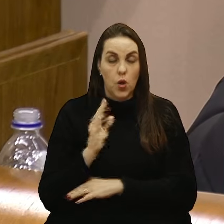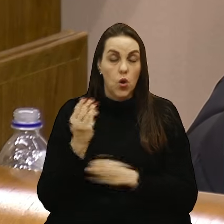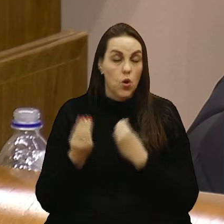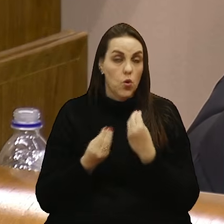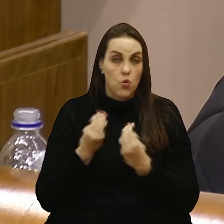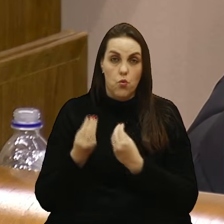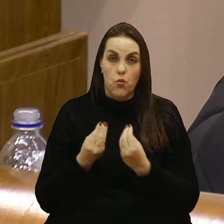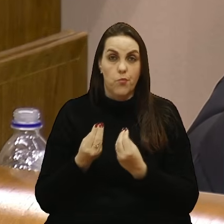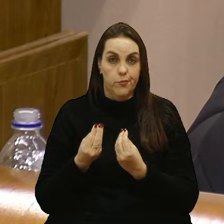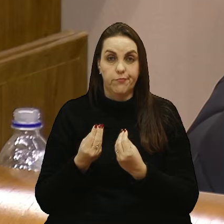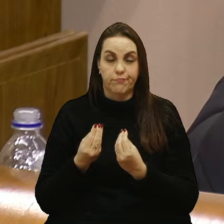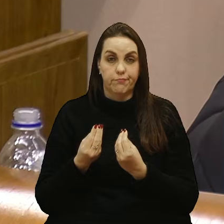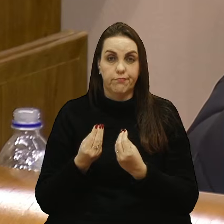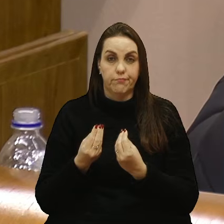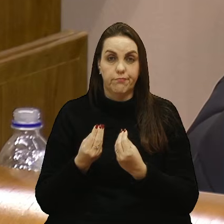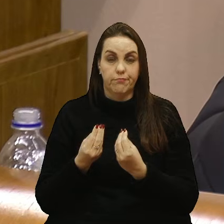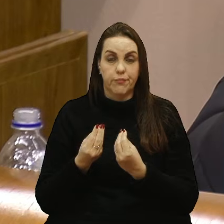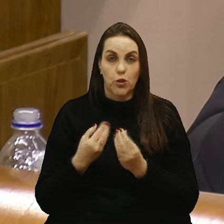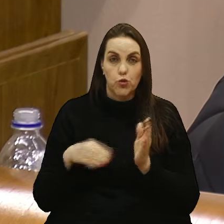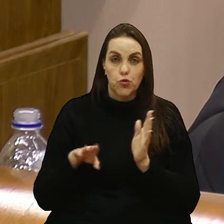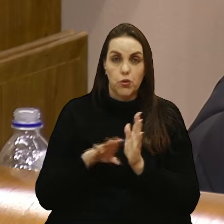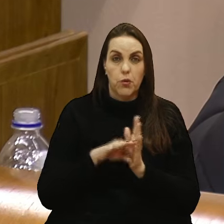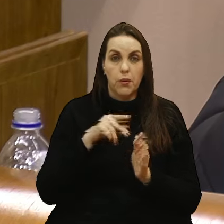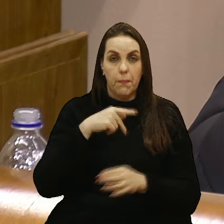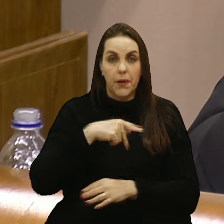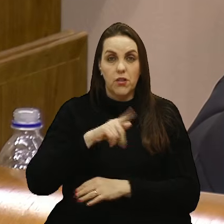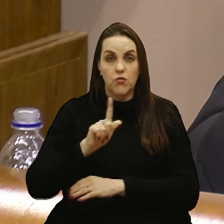até a PGM,